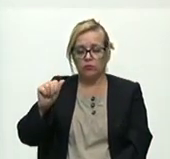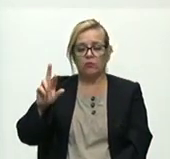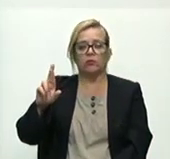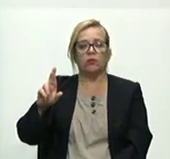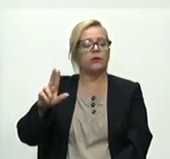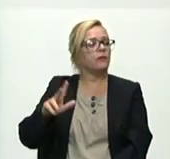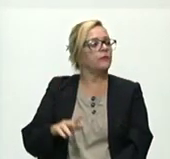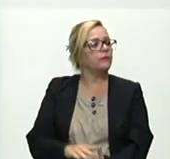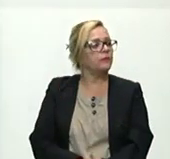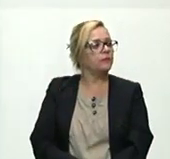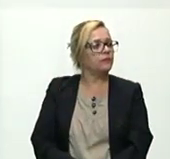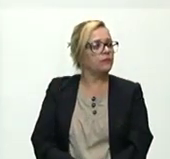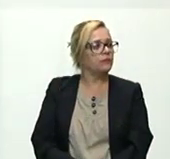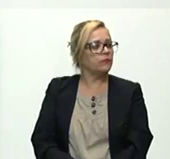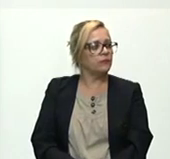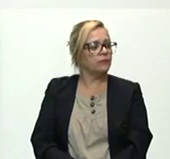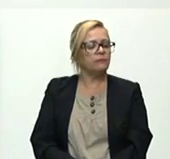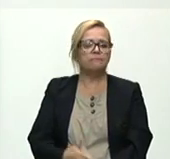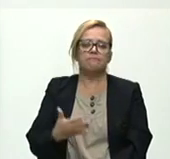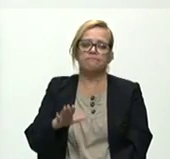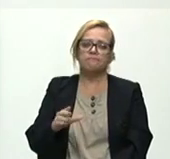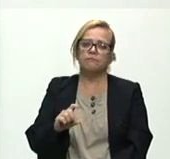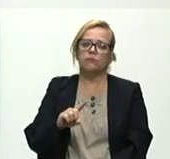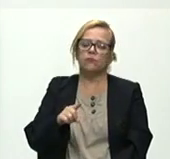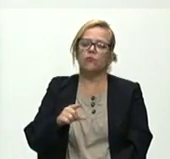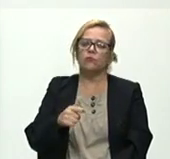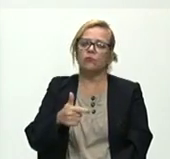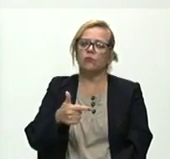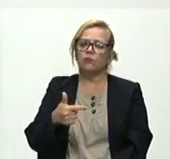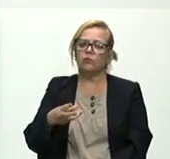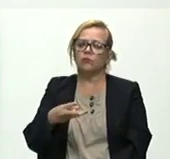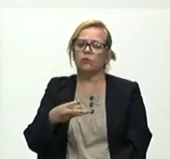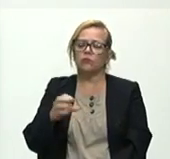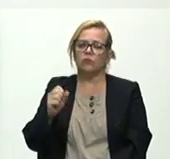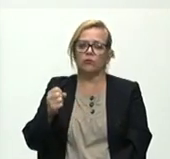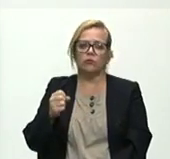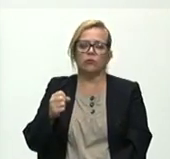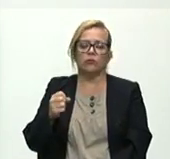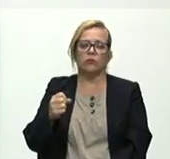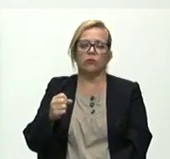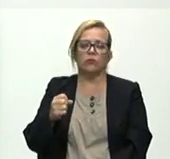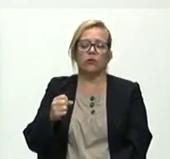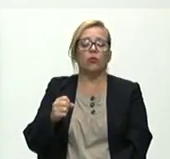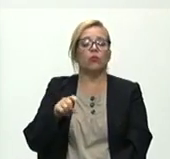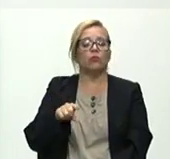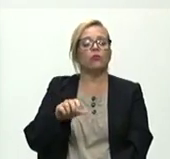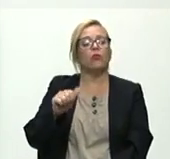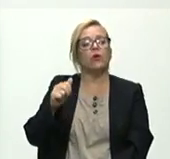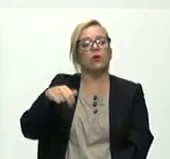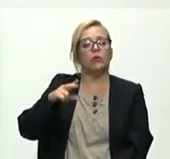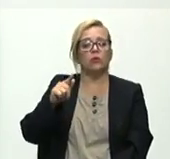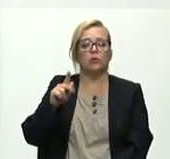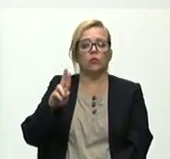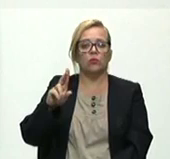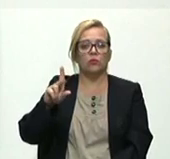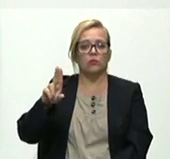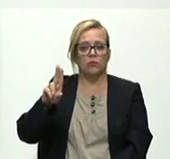2, o B, igual aproximadamente 1,238. Esse é o nosso coeficiente